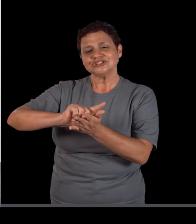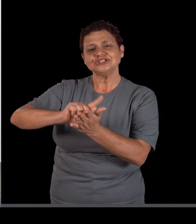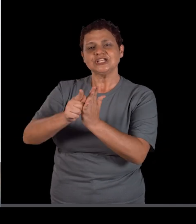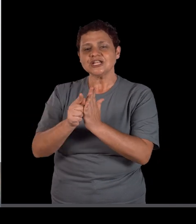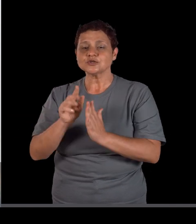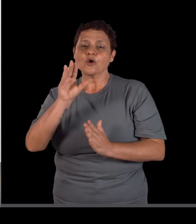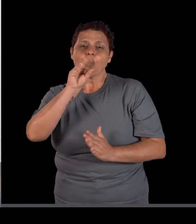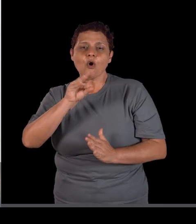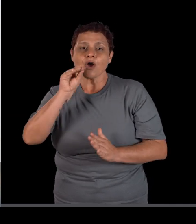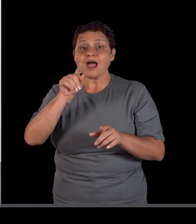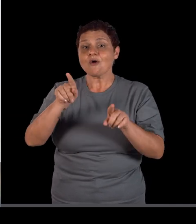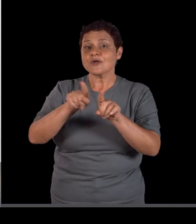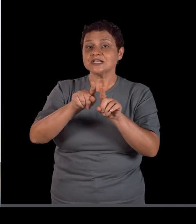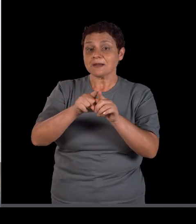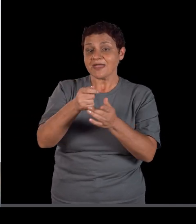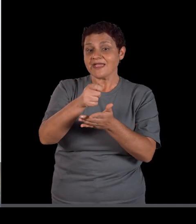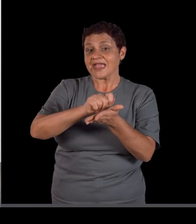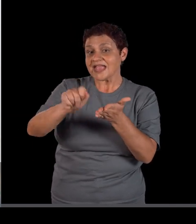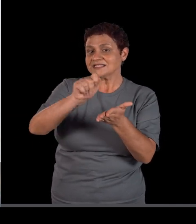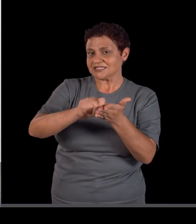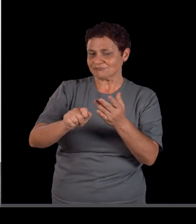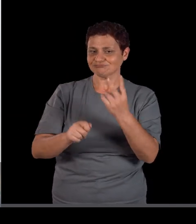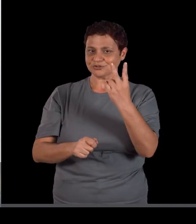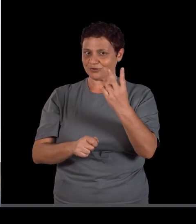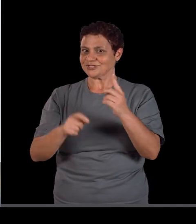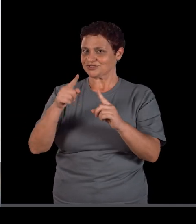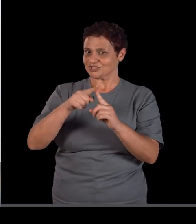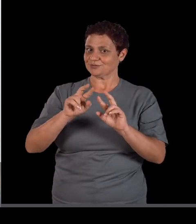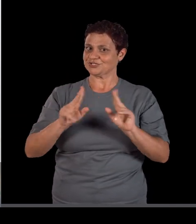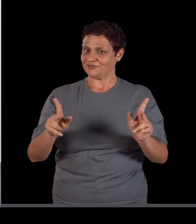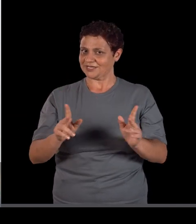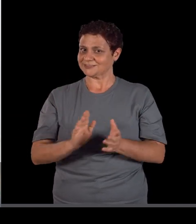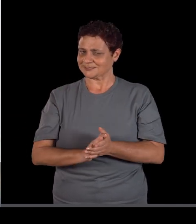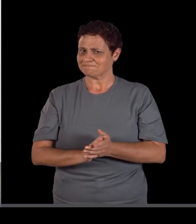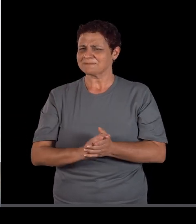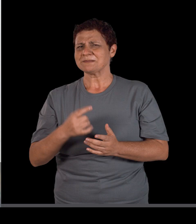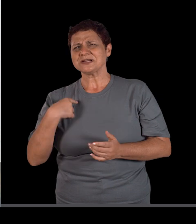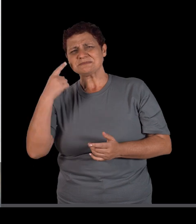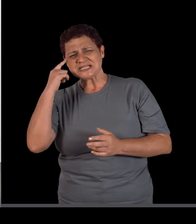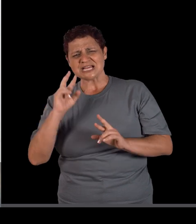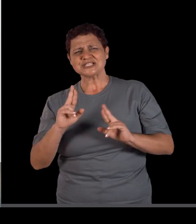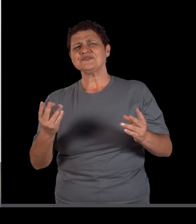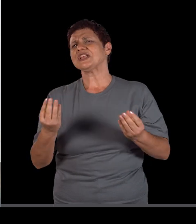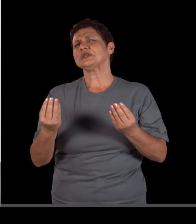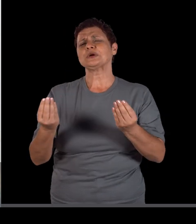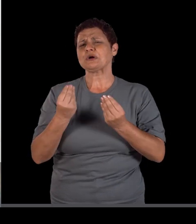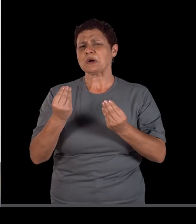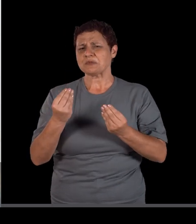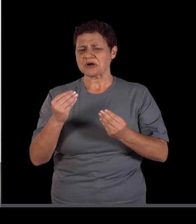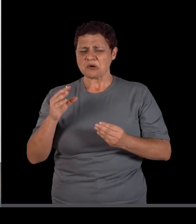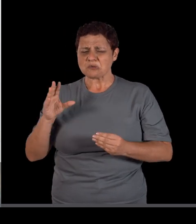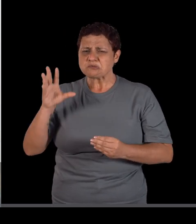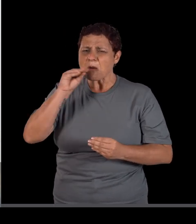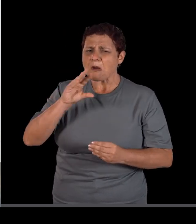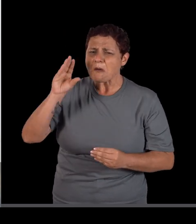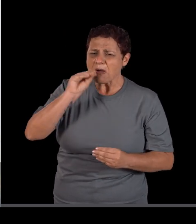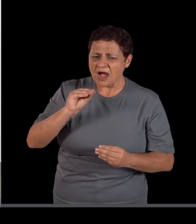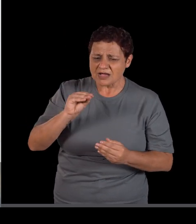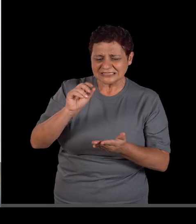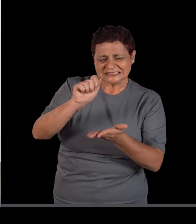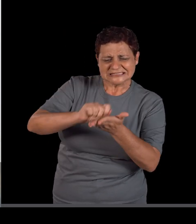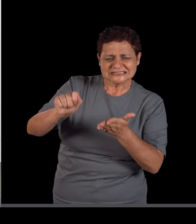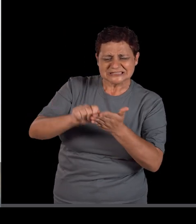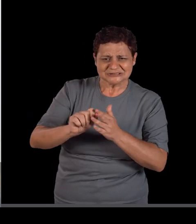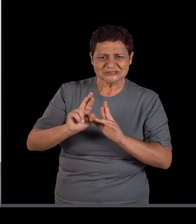e escritos, porque existem esses 2 tipos. A diferença não é somente que os gêneros orais são falados e os